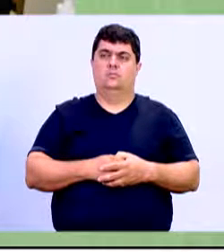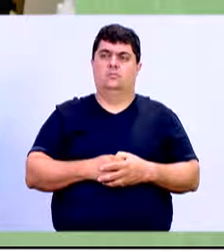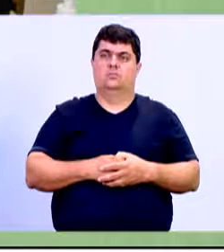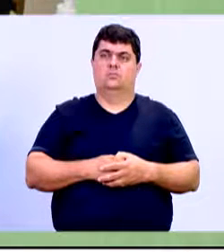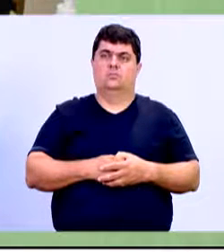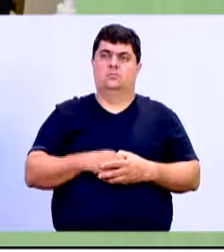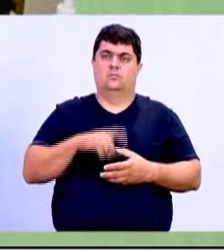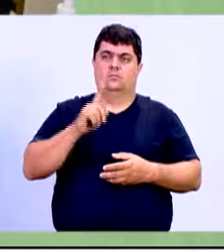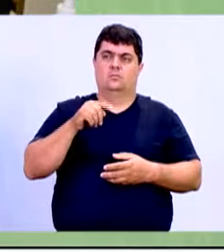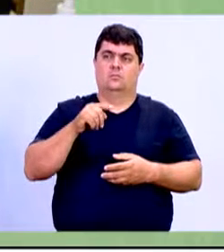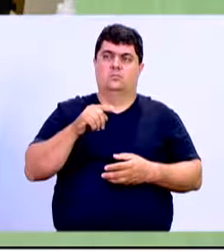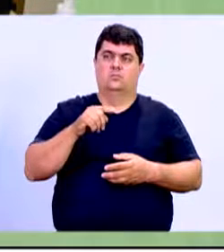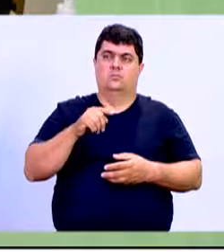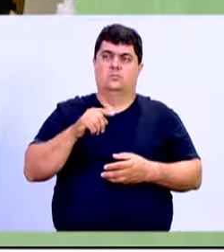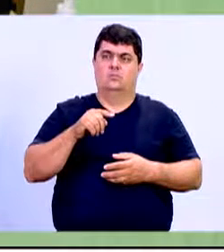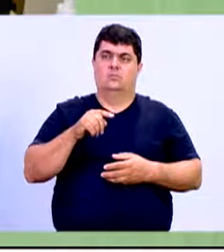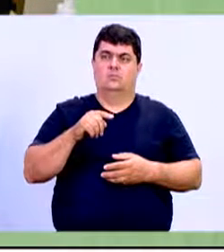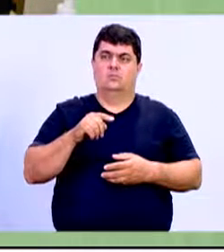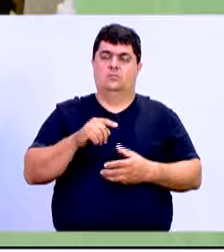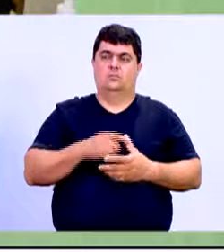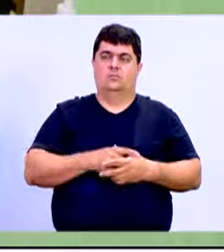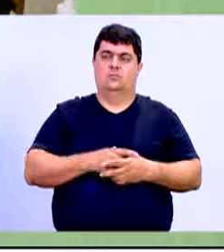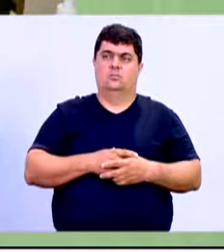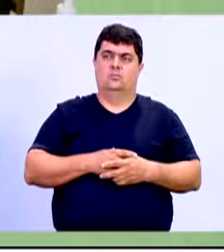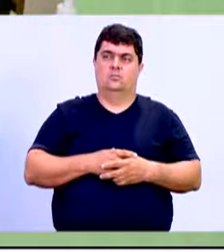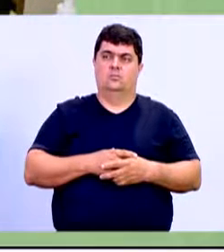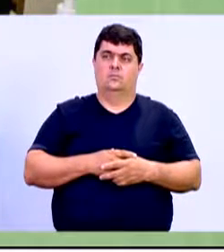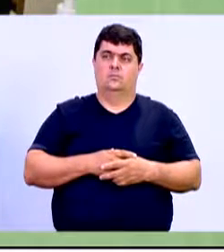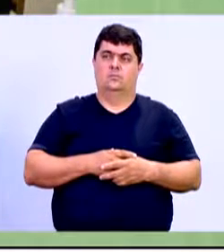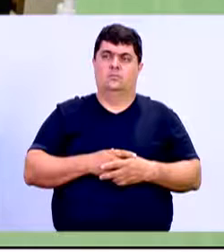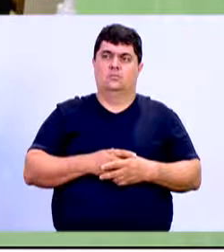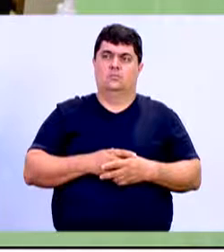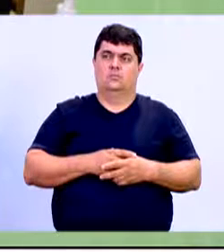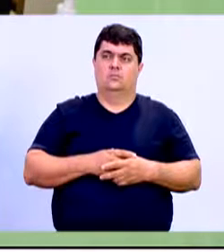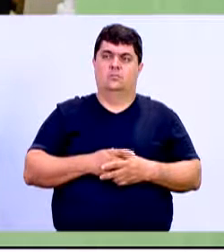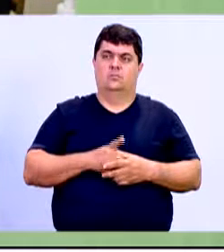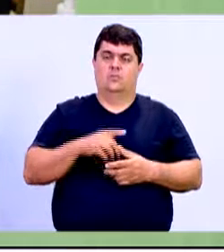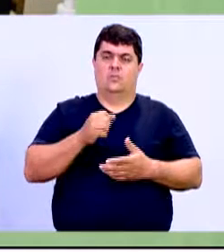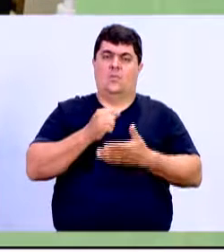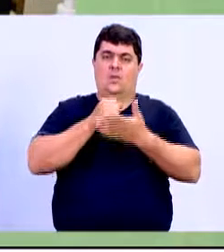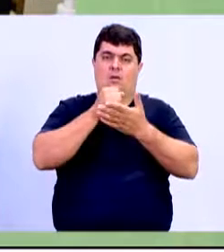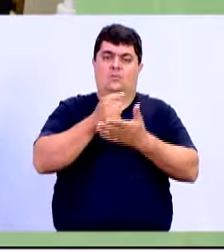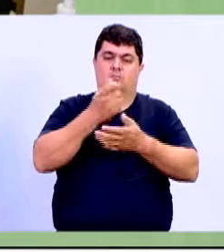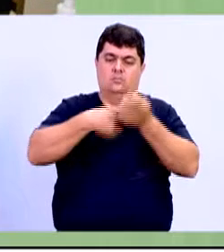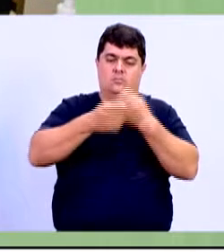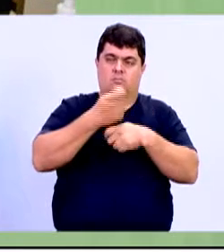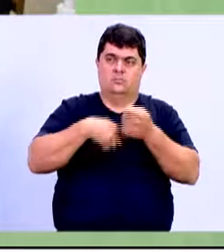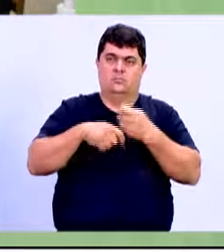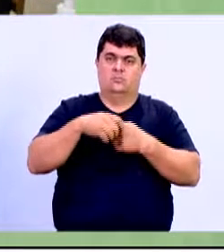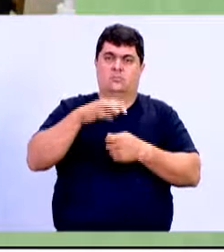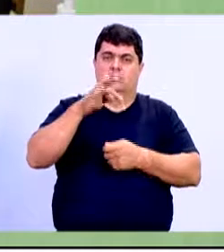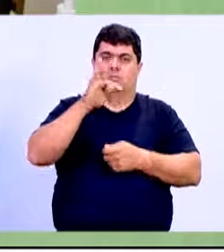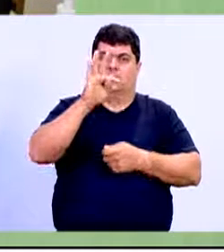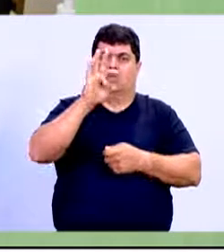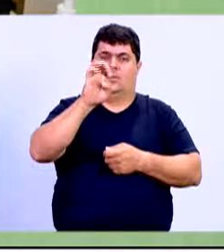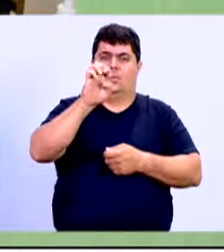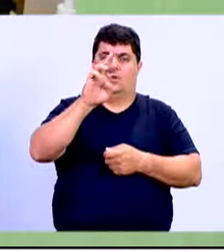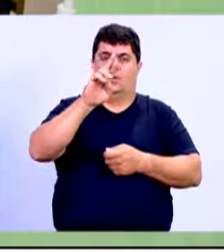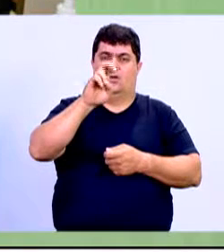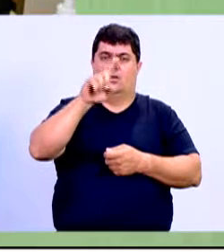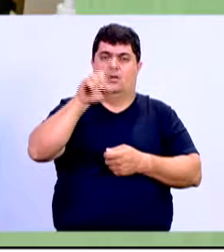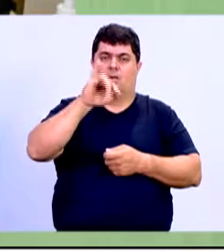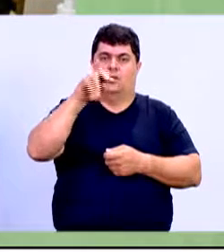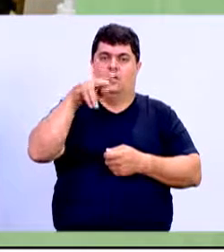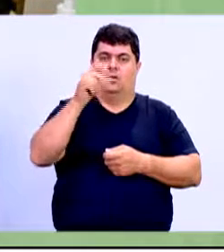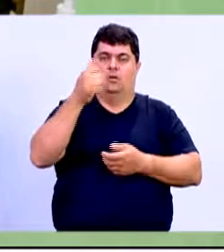Essa é uma das caixinhas que eu tinha falado lá no slide inicial, que é a assistência administrativa. Então essa é a Terezinha, nossa secretária,